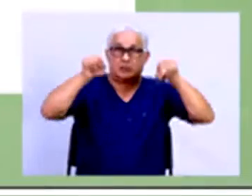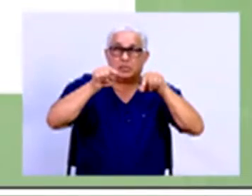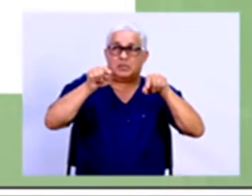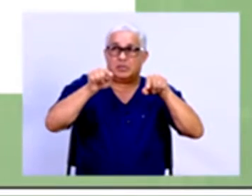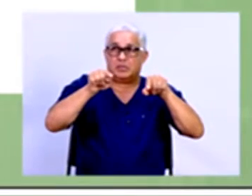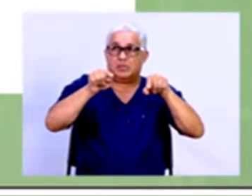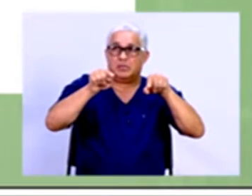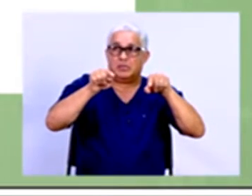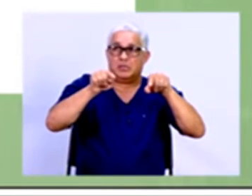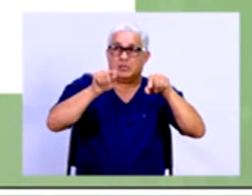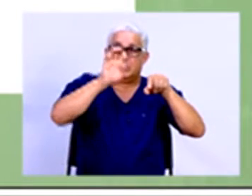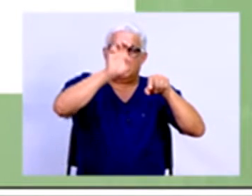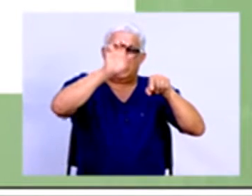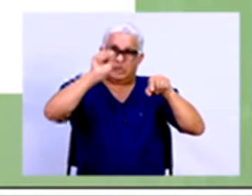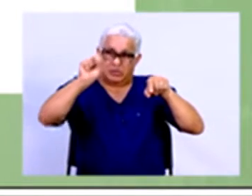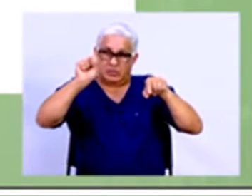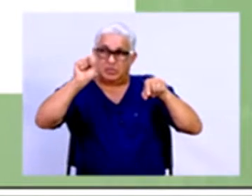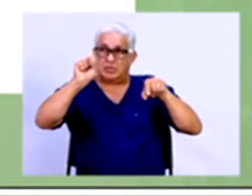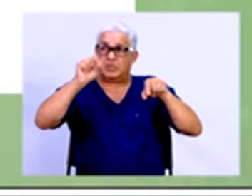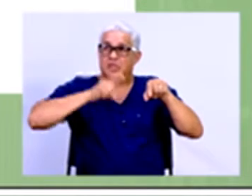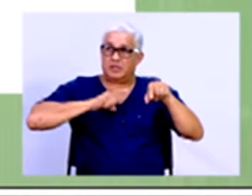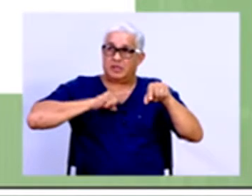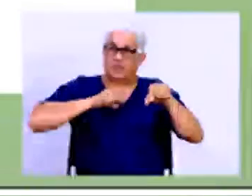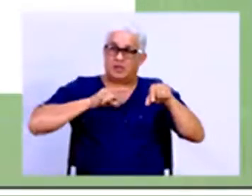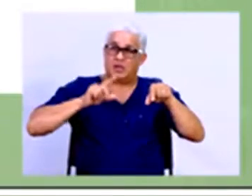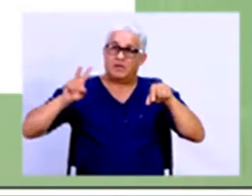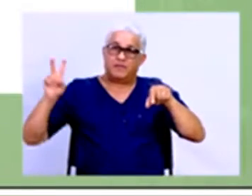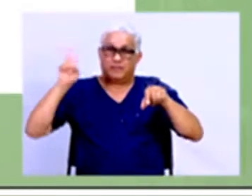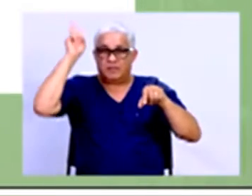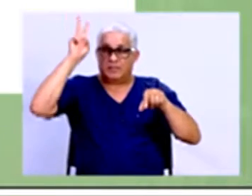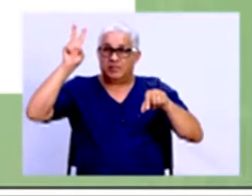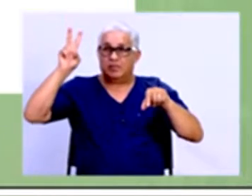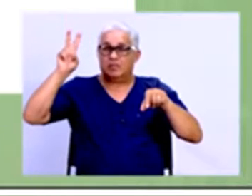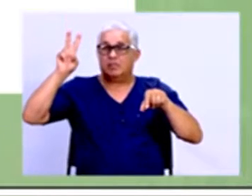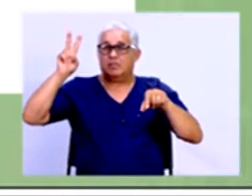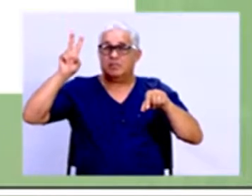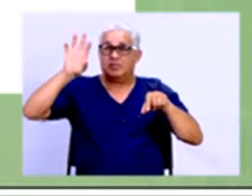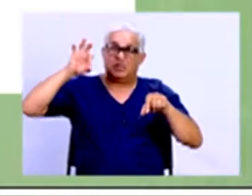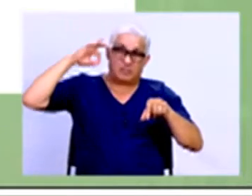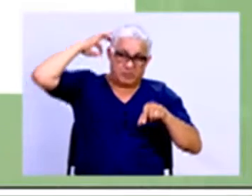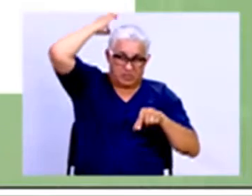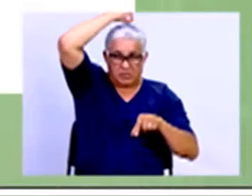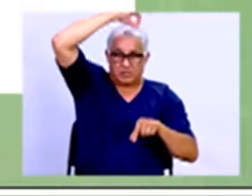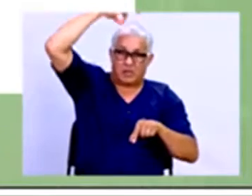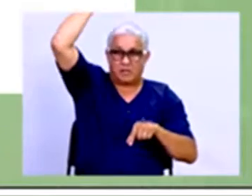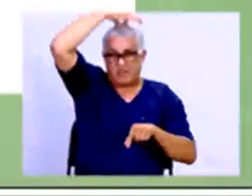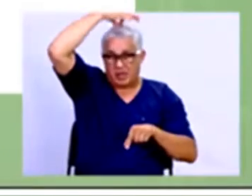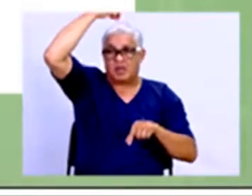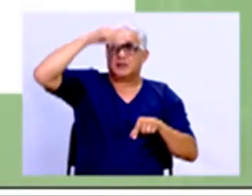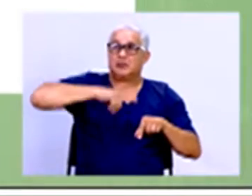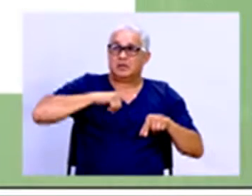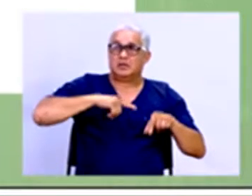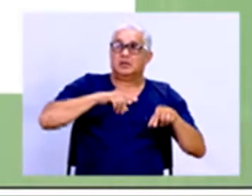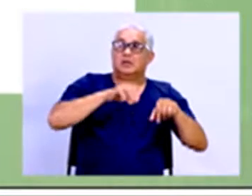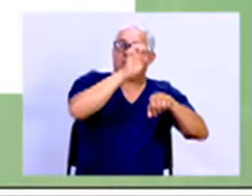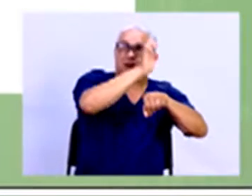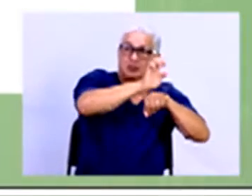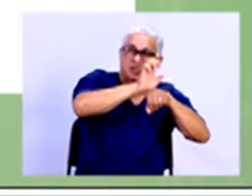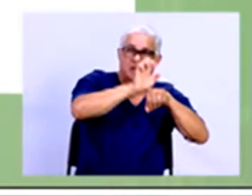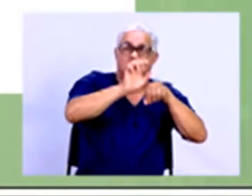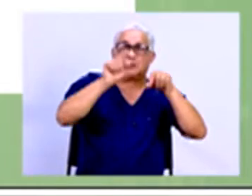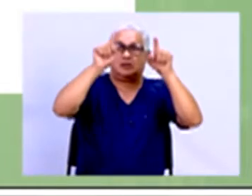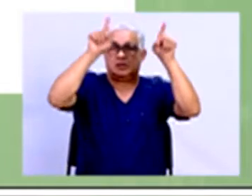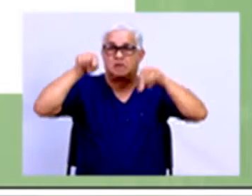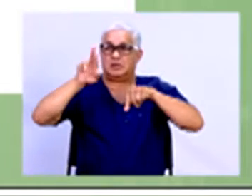na posição ES, eu tenho o valor Espírito Santo. Dentro da variável estados, na posição RJ, eu tenho Rio de